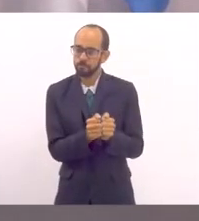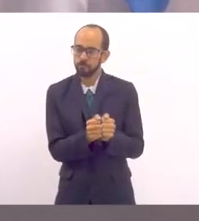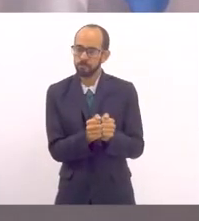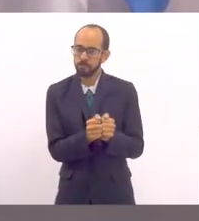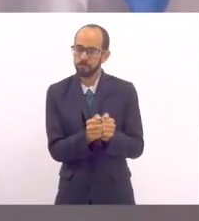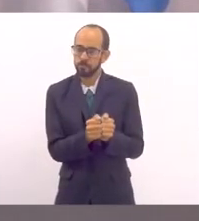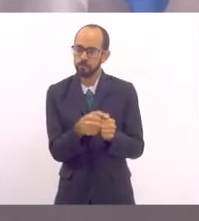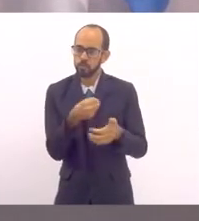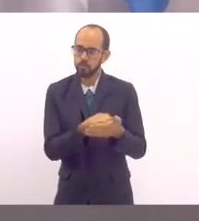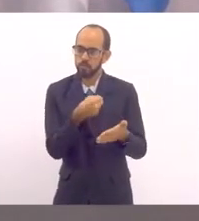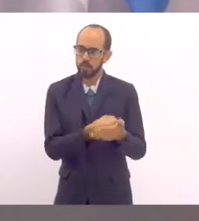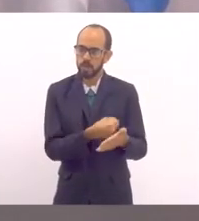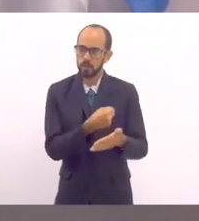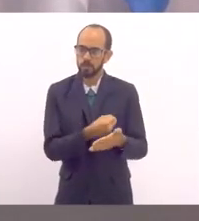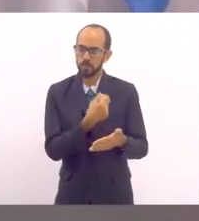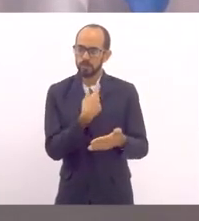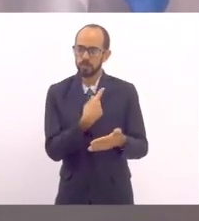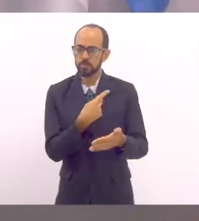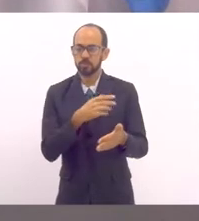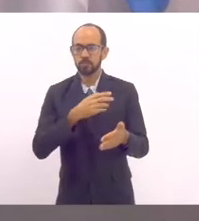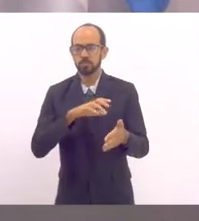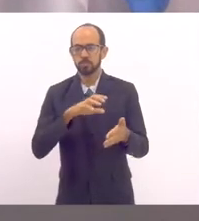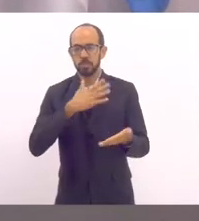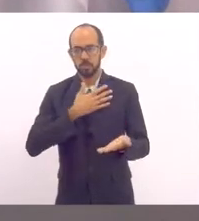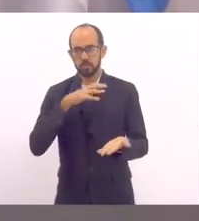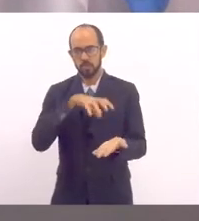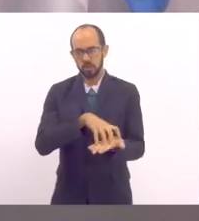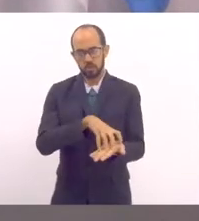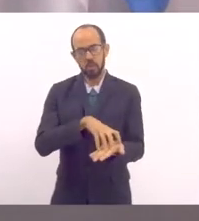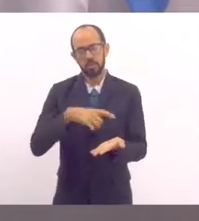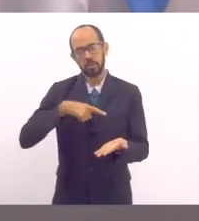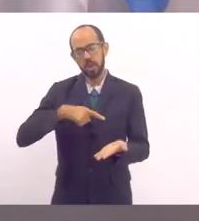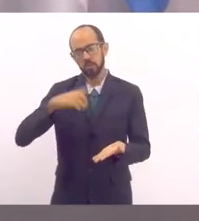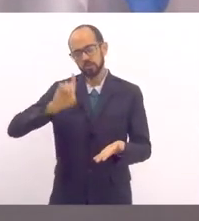pessoa acha que o meu setor faz de direito de